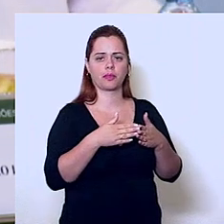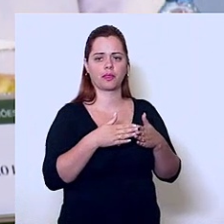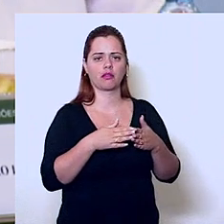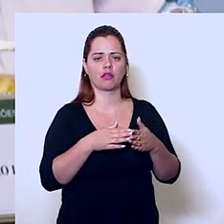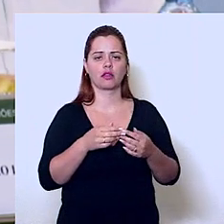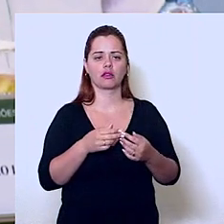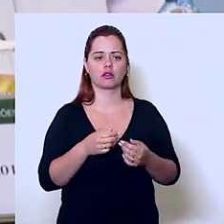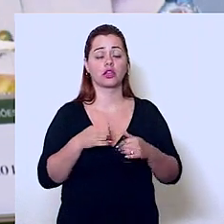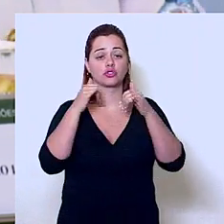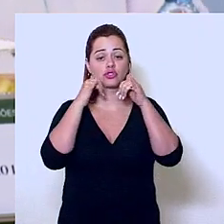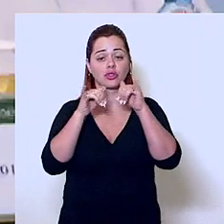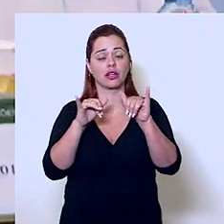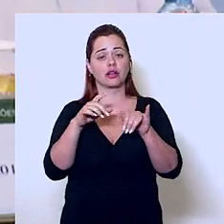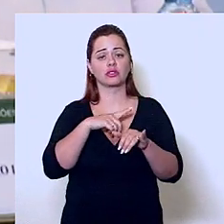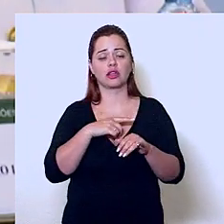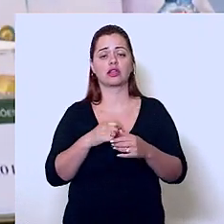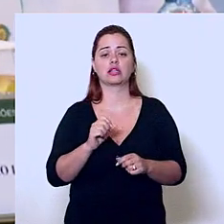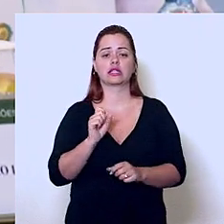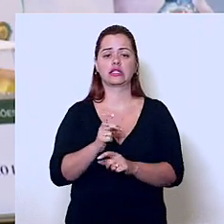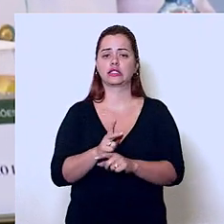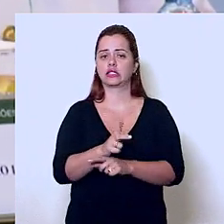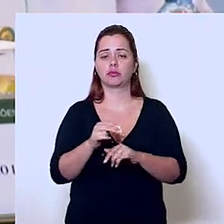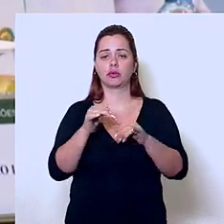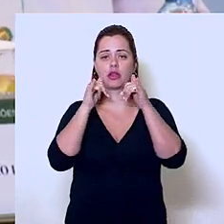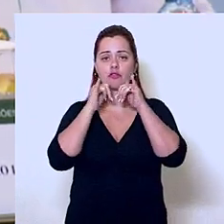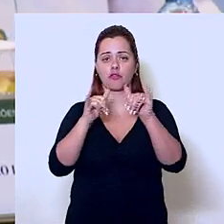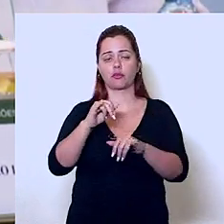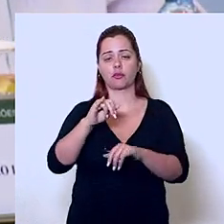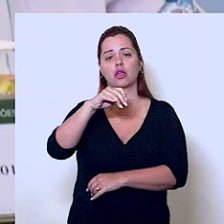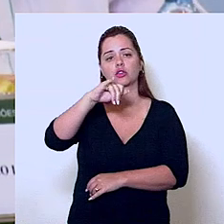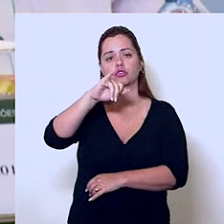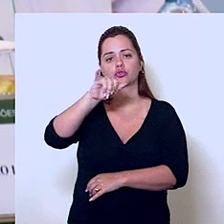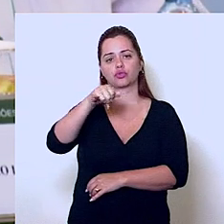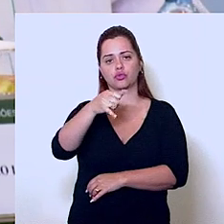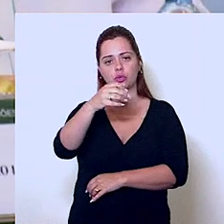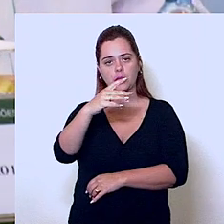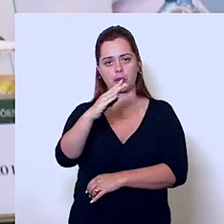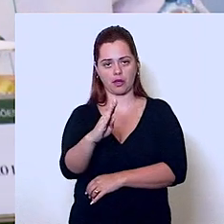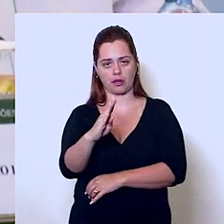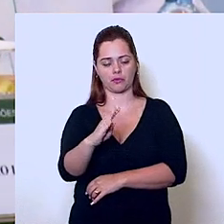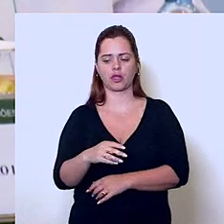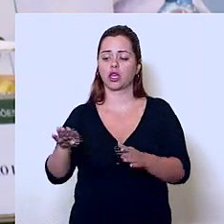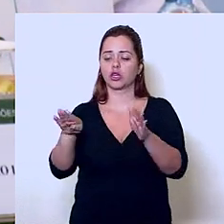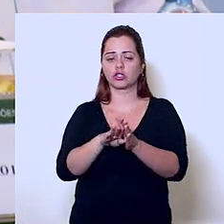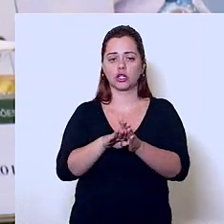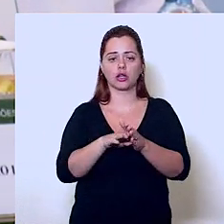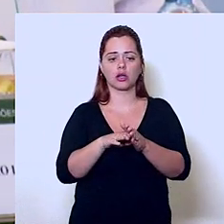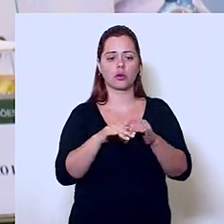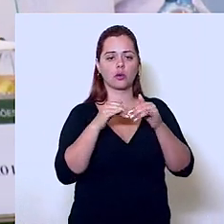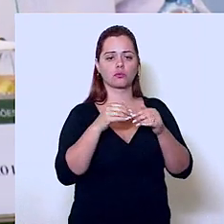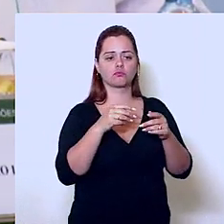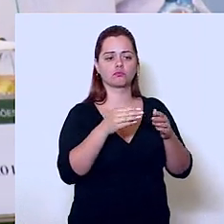lá, tinha o Informe JB, não é? E chega um pedido para incluirmos uma notinha que, para mim, não